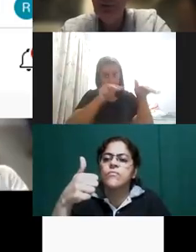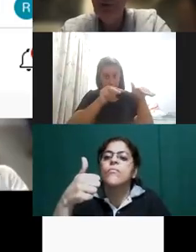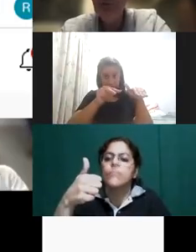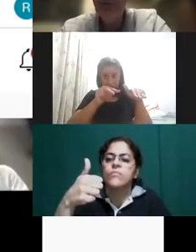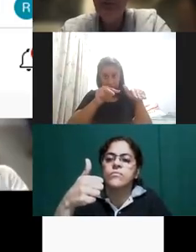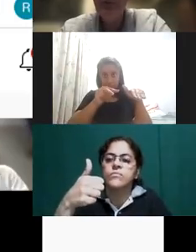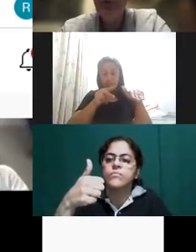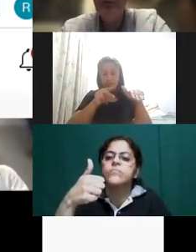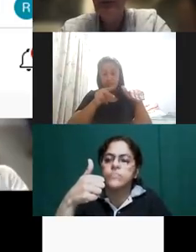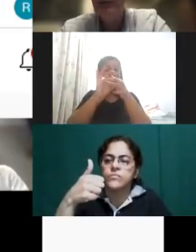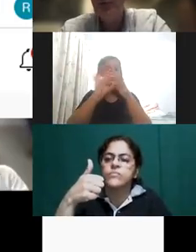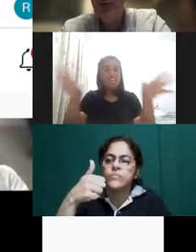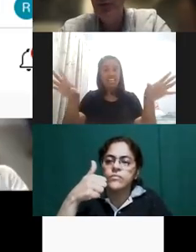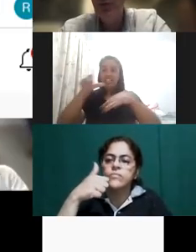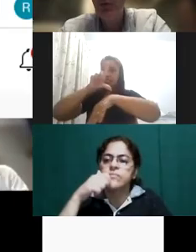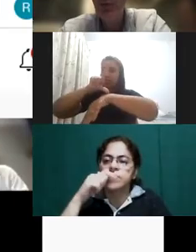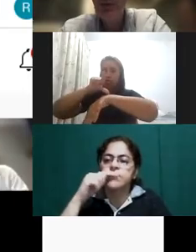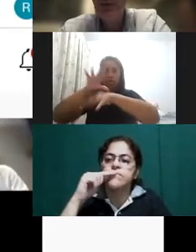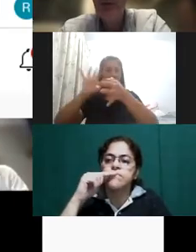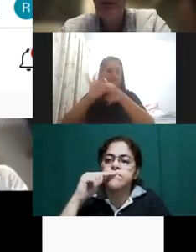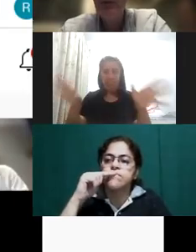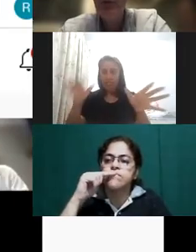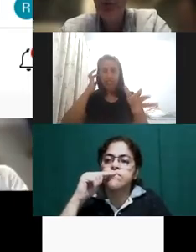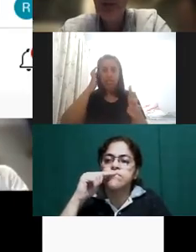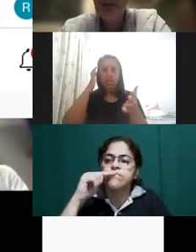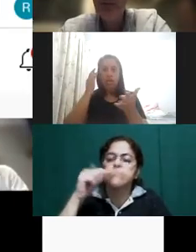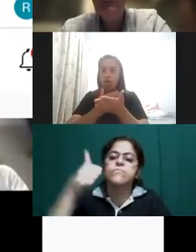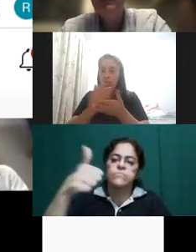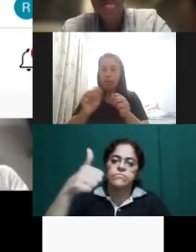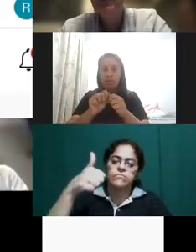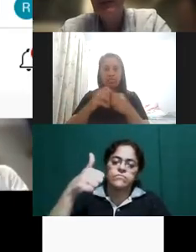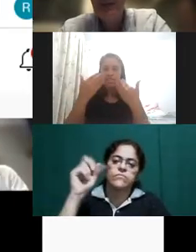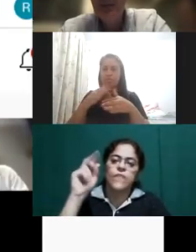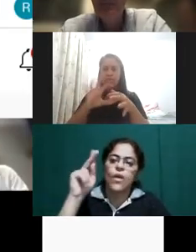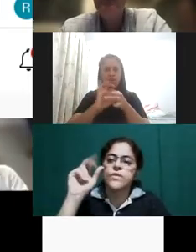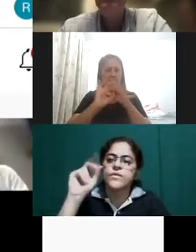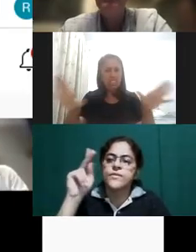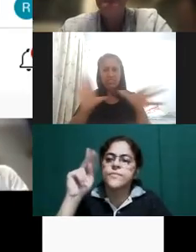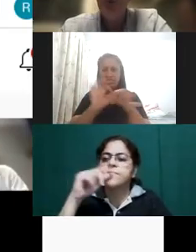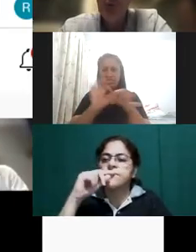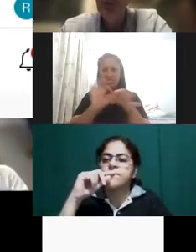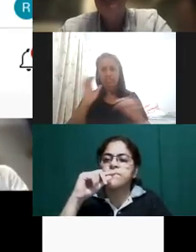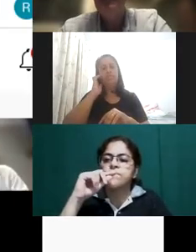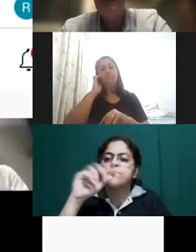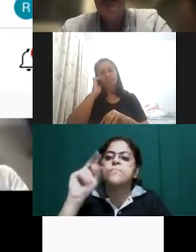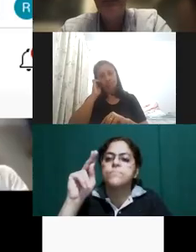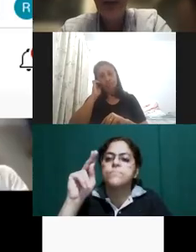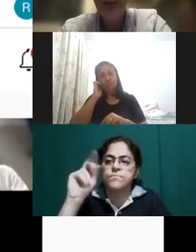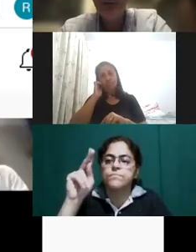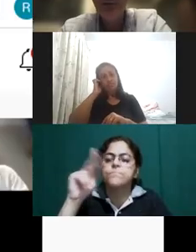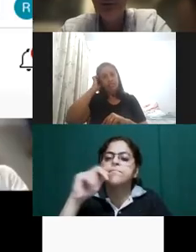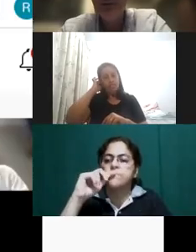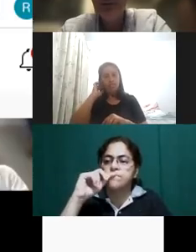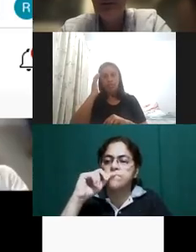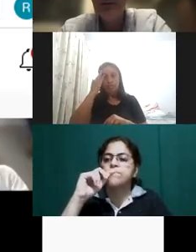Sim. todos os movimentos do corpo. Tem tronco, coluna, joelho, quadril, ombro, tá? Tem